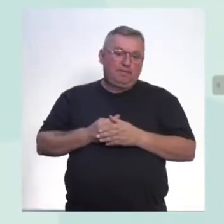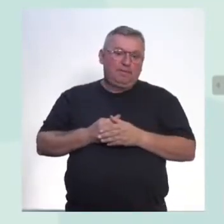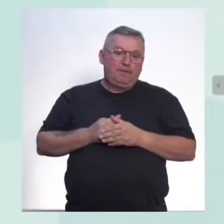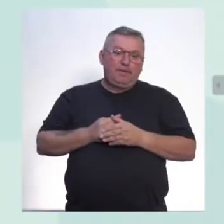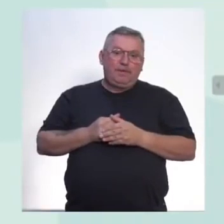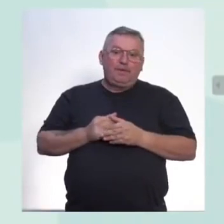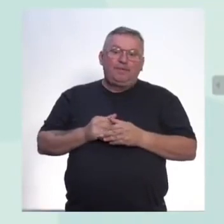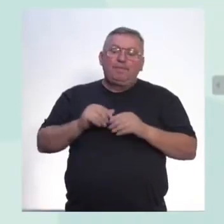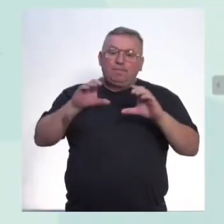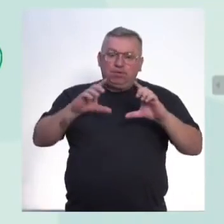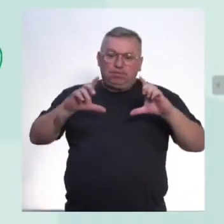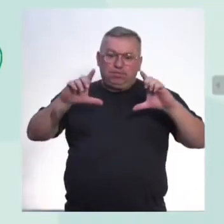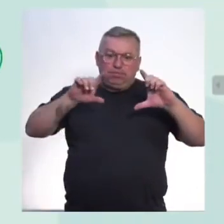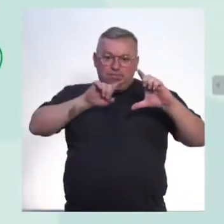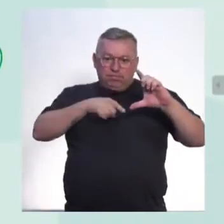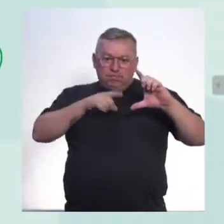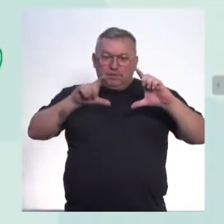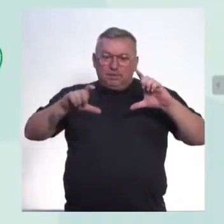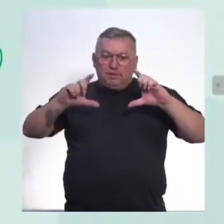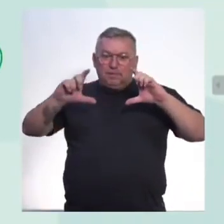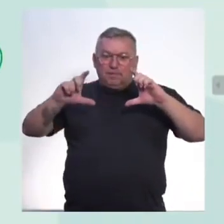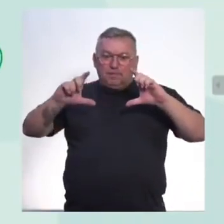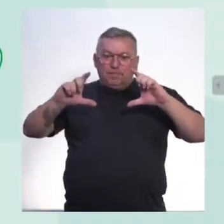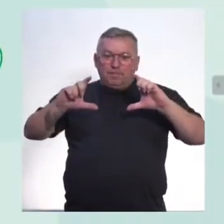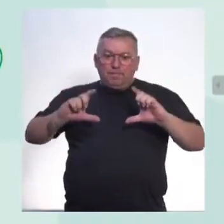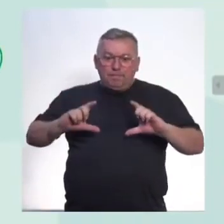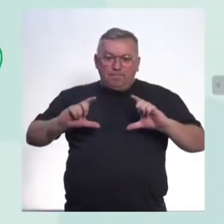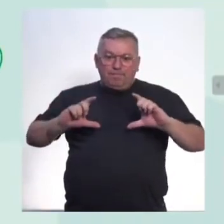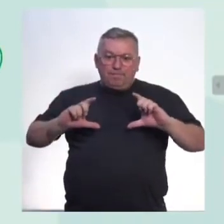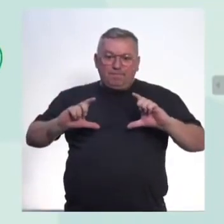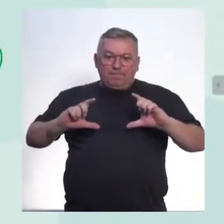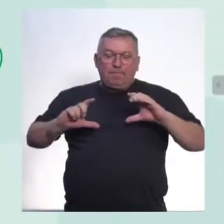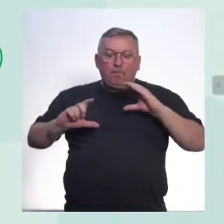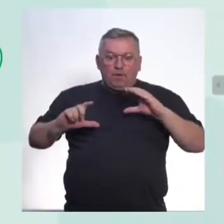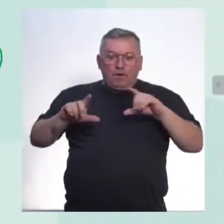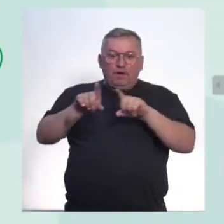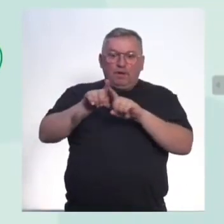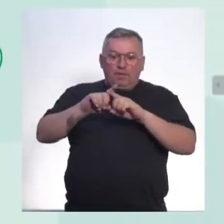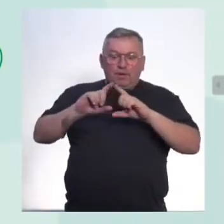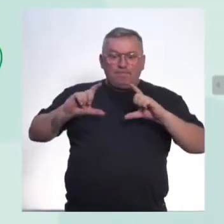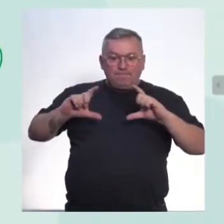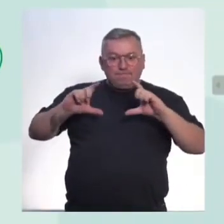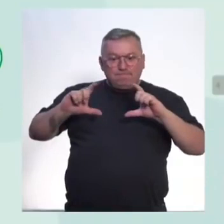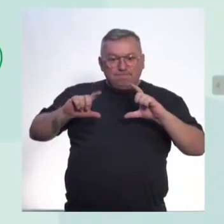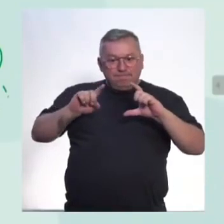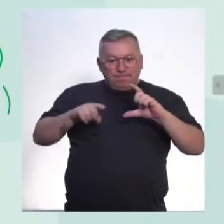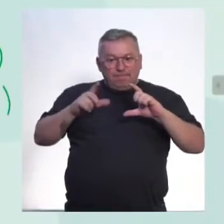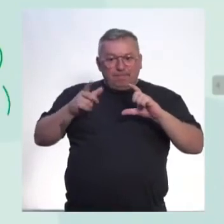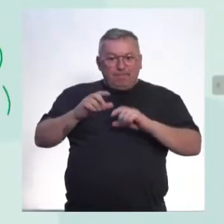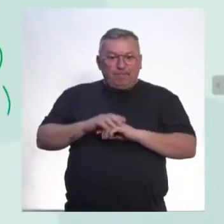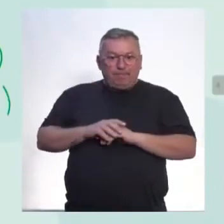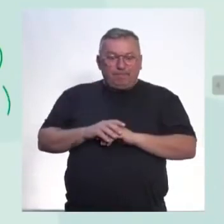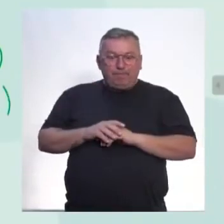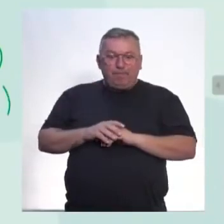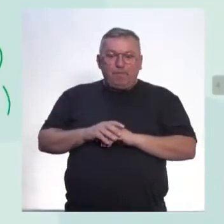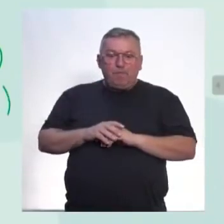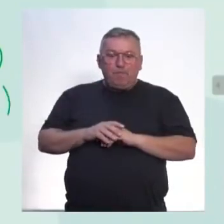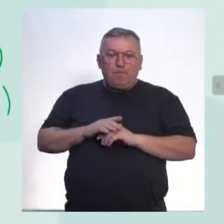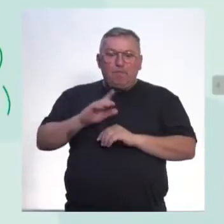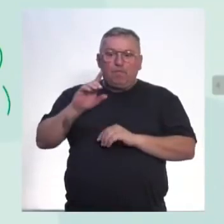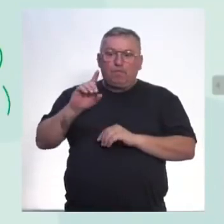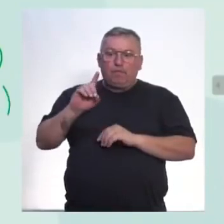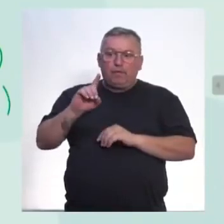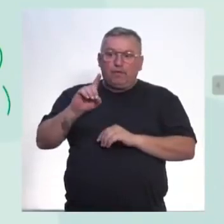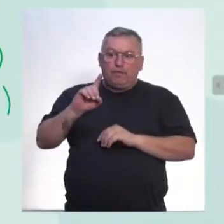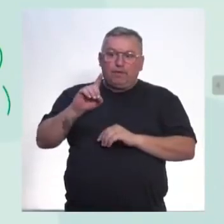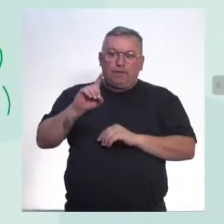do ponto B, as coordenadas do ponto C, vai até o D, né? Tá? Isso, vai e até as o D.